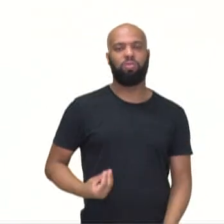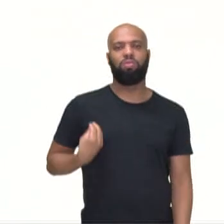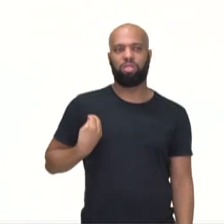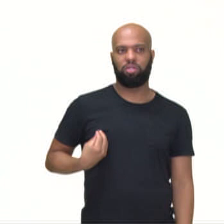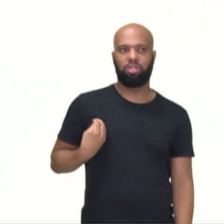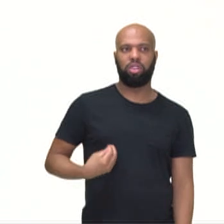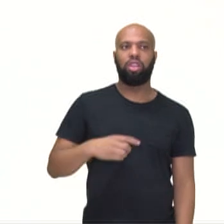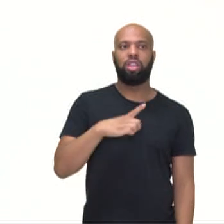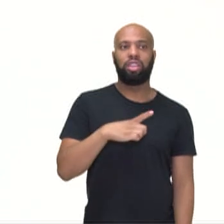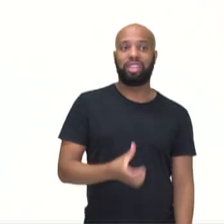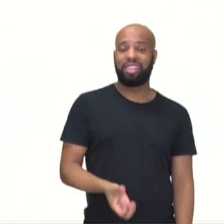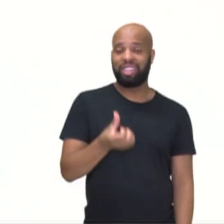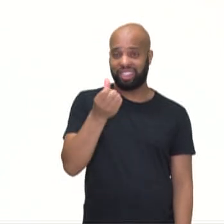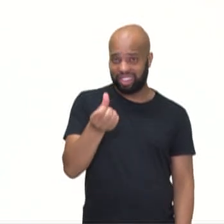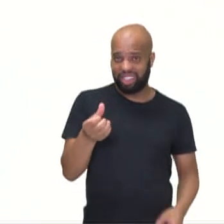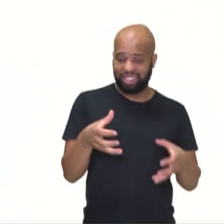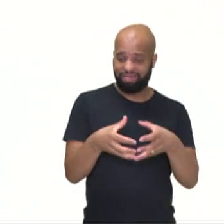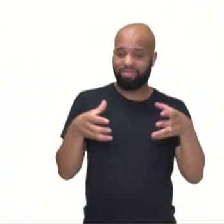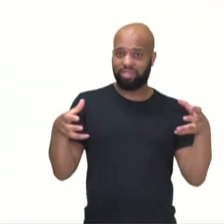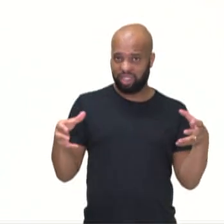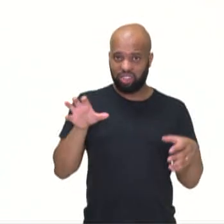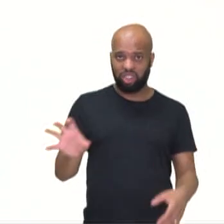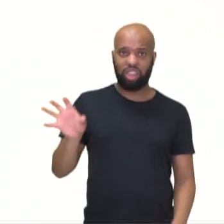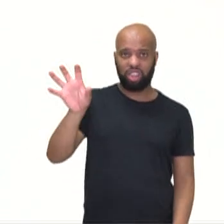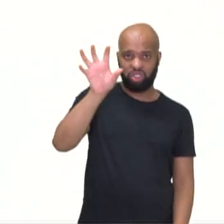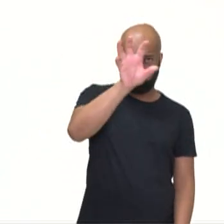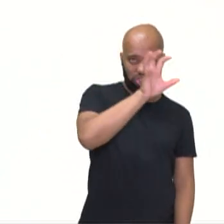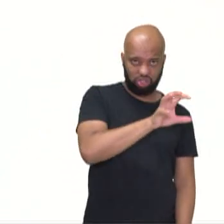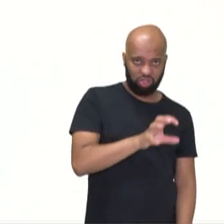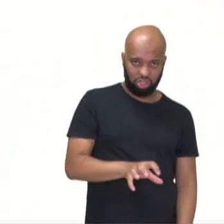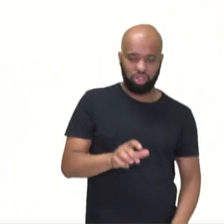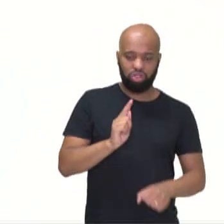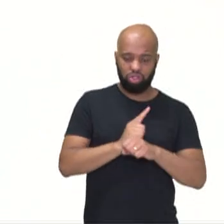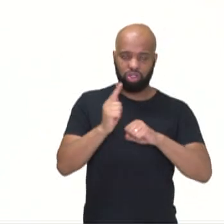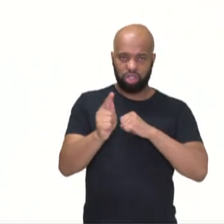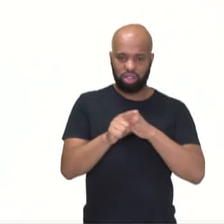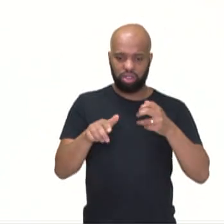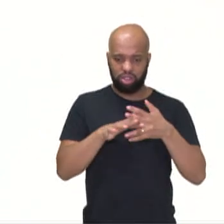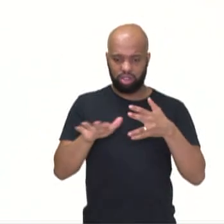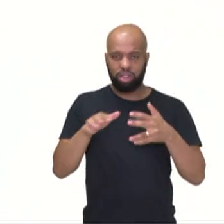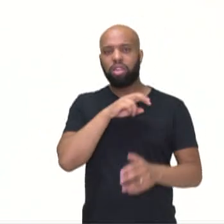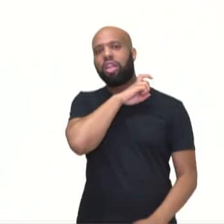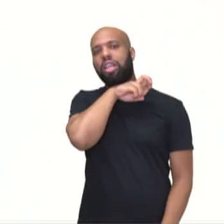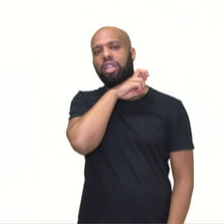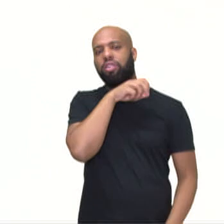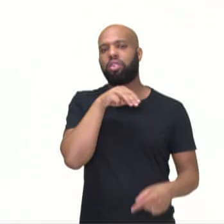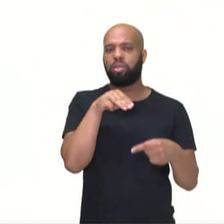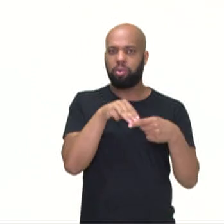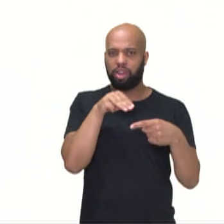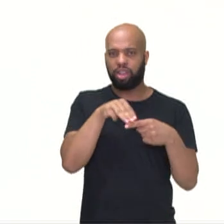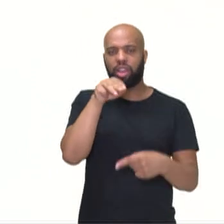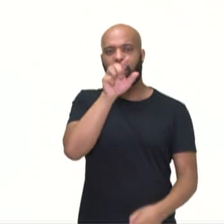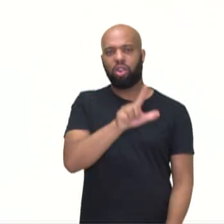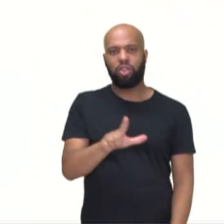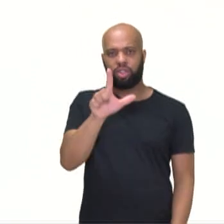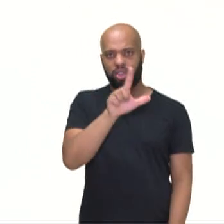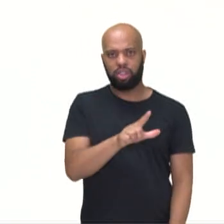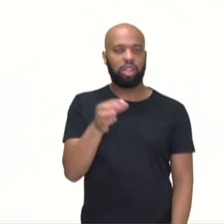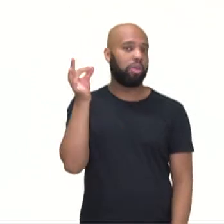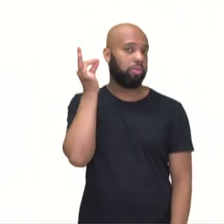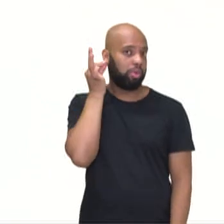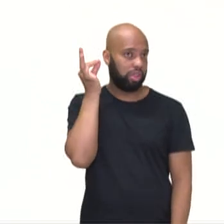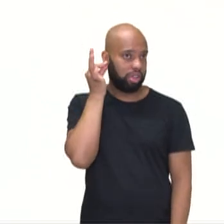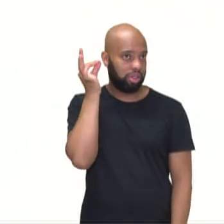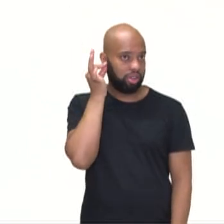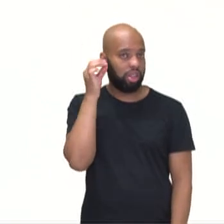temos lá 6 grandes regiões geográficas intermediárias. Cascavel, Maringá, Londrina, Ponta